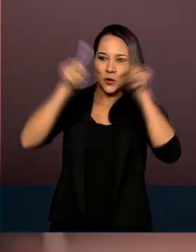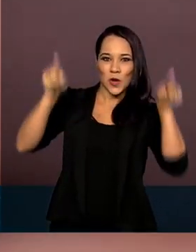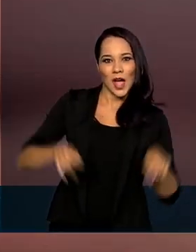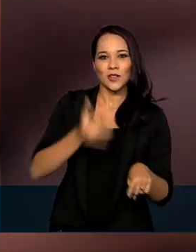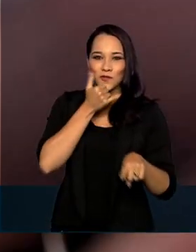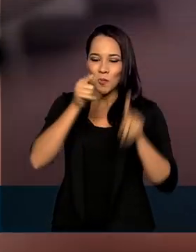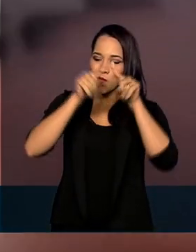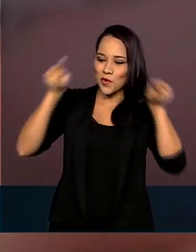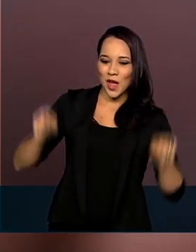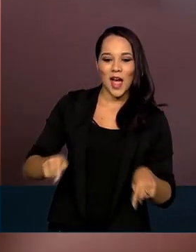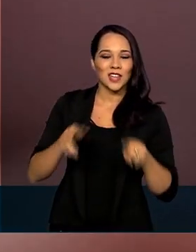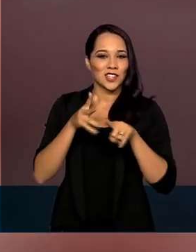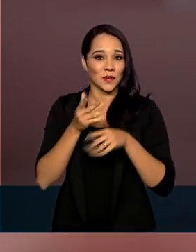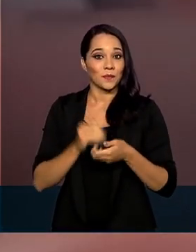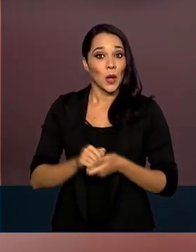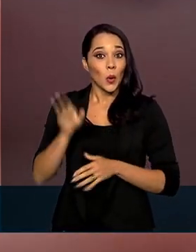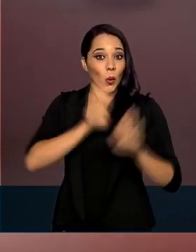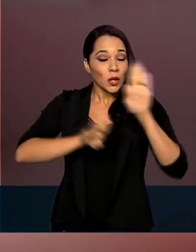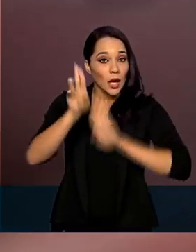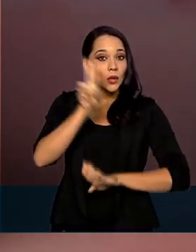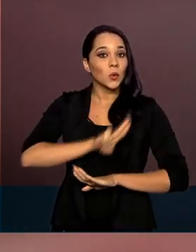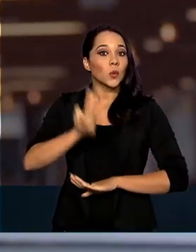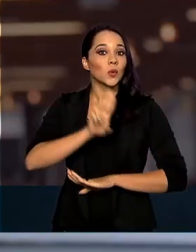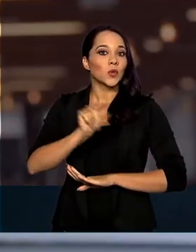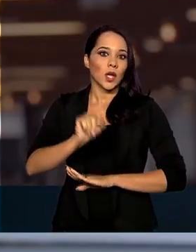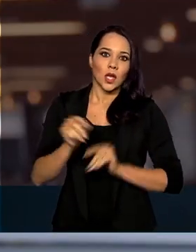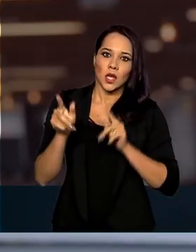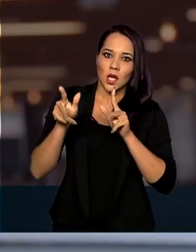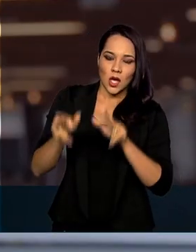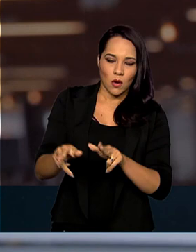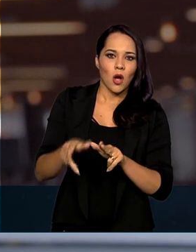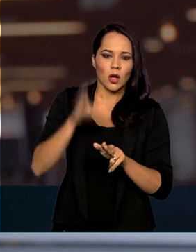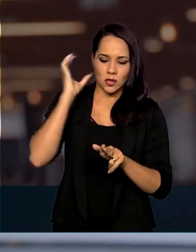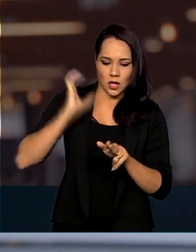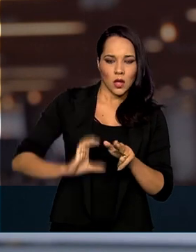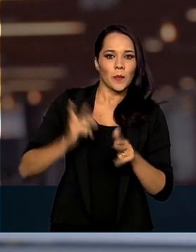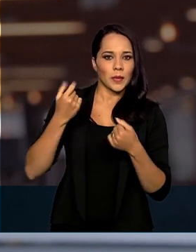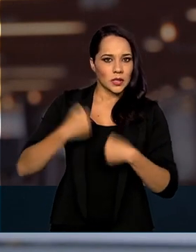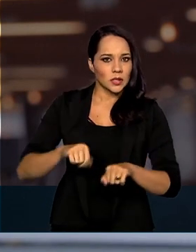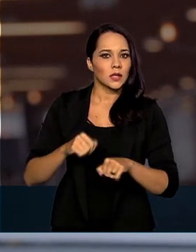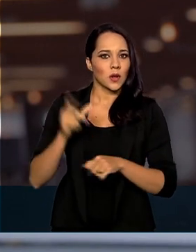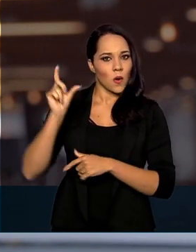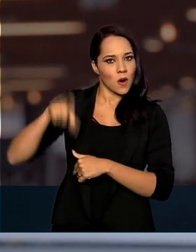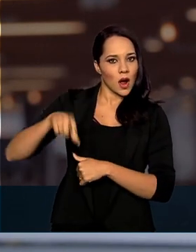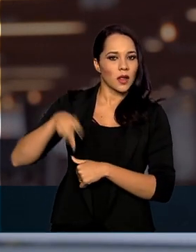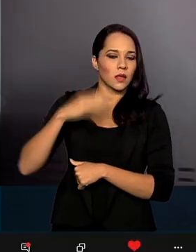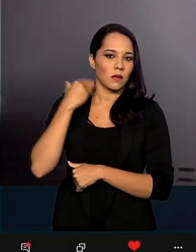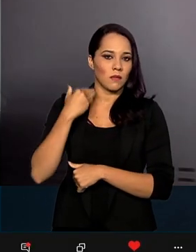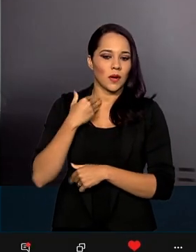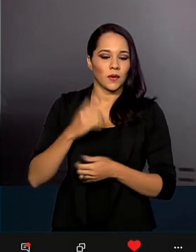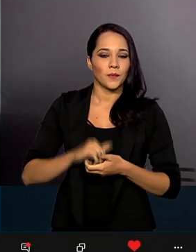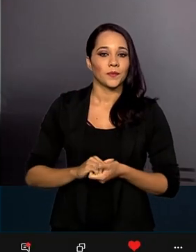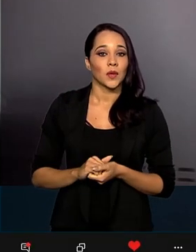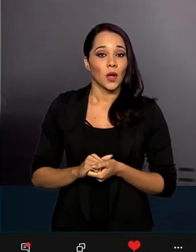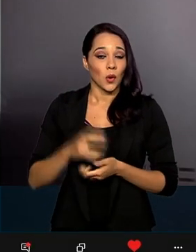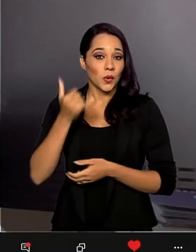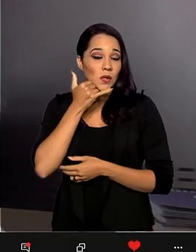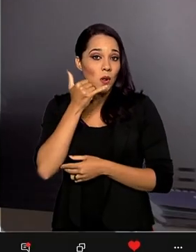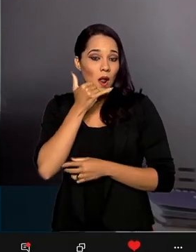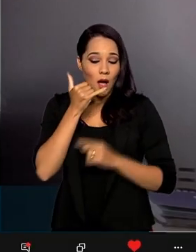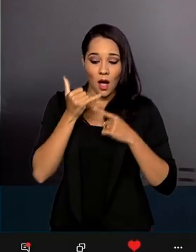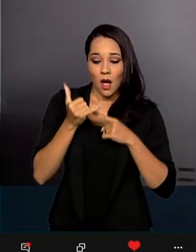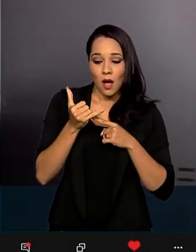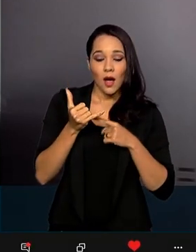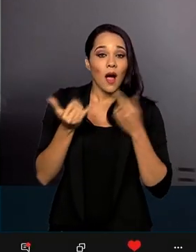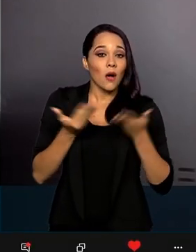Os cuidados com o uso do PIX são os mesmos que o cidadão precisa ter com o cartão do banco. O celular virou